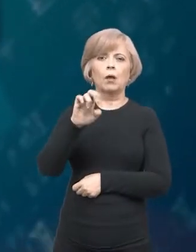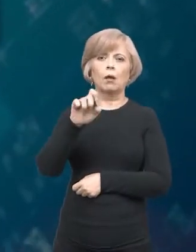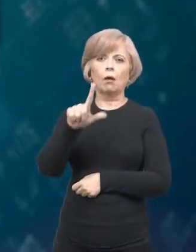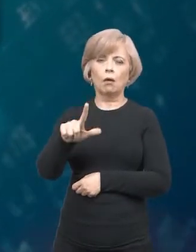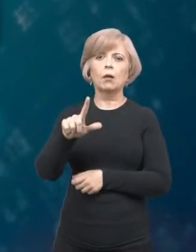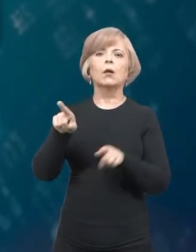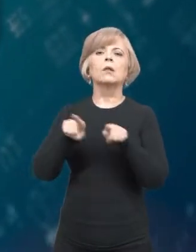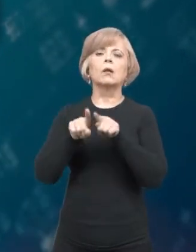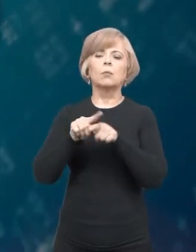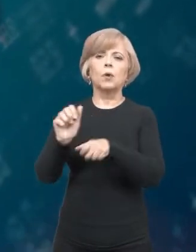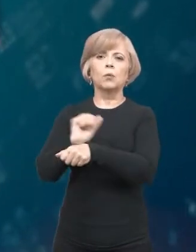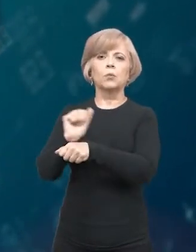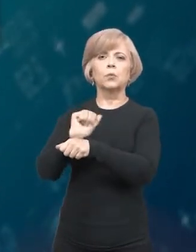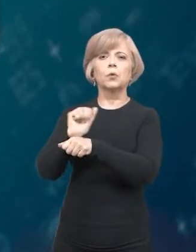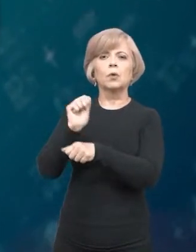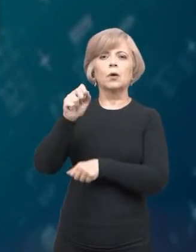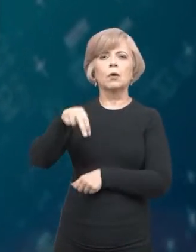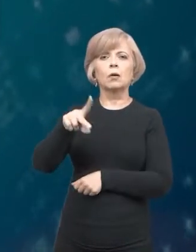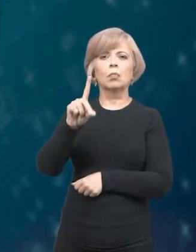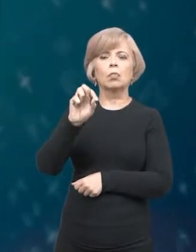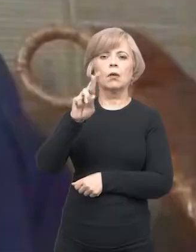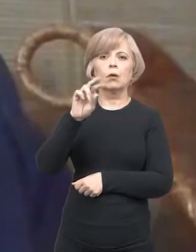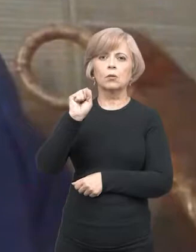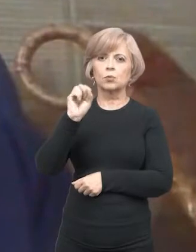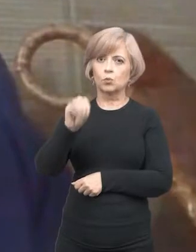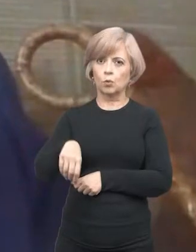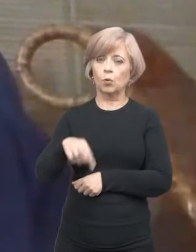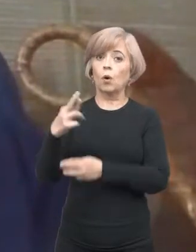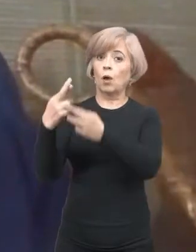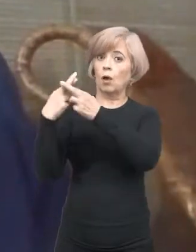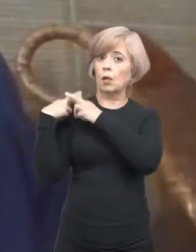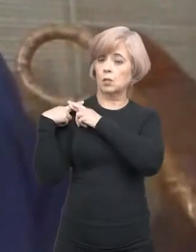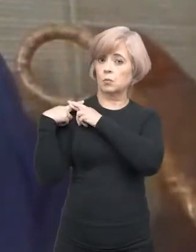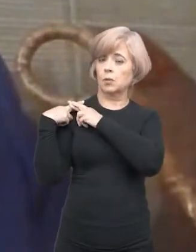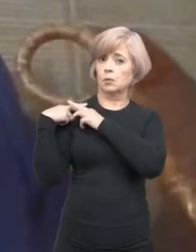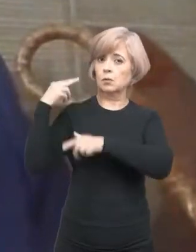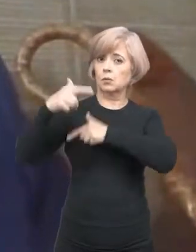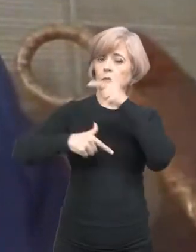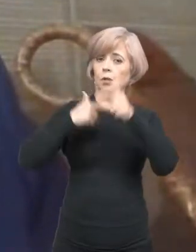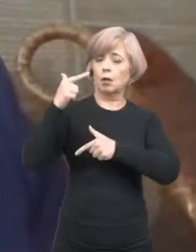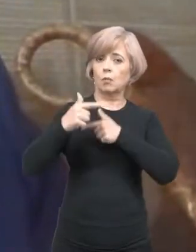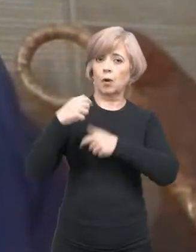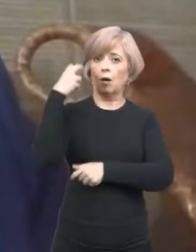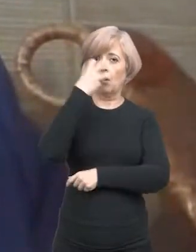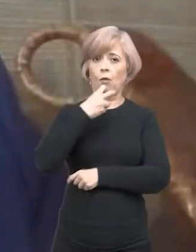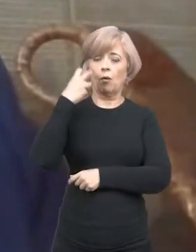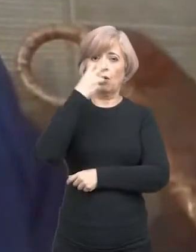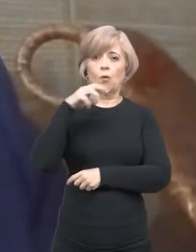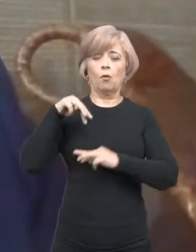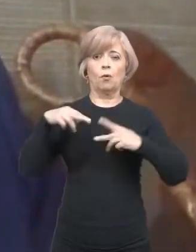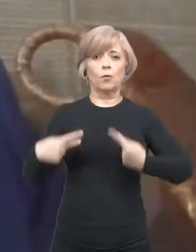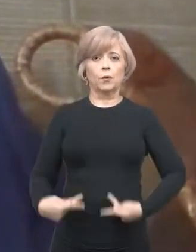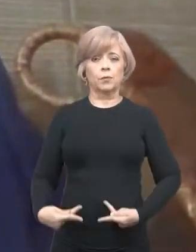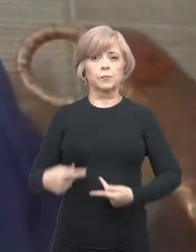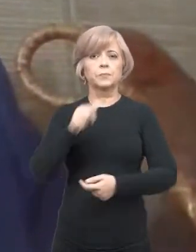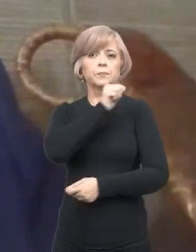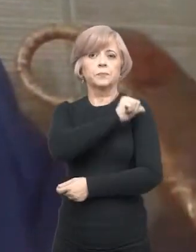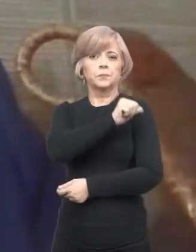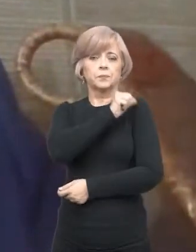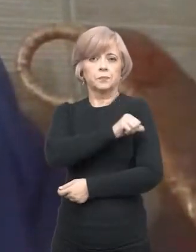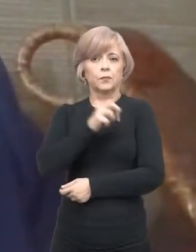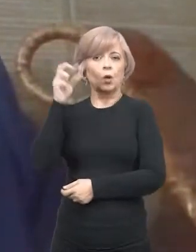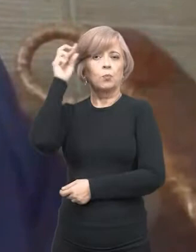de seu motorista Anderson Gomes. Responsável pela sustentação oral do MPRJ,